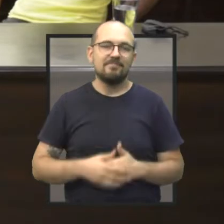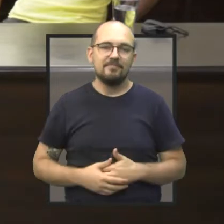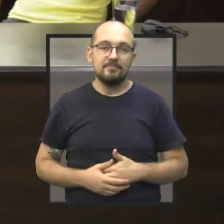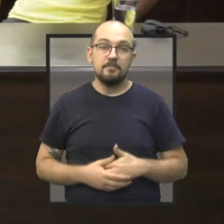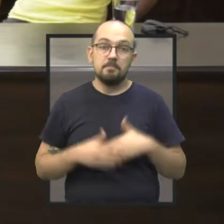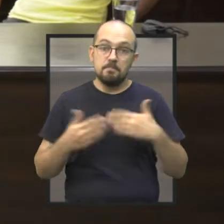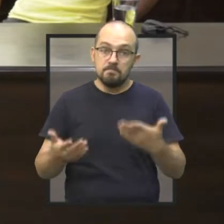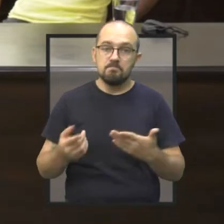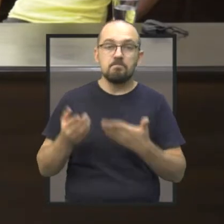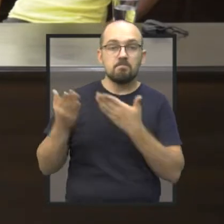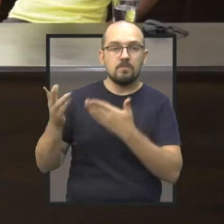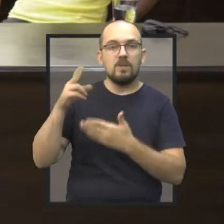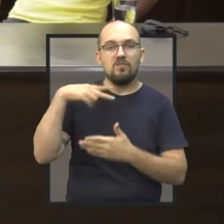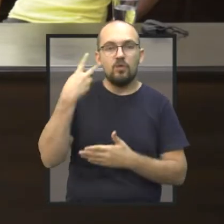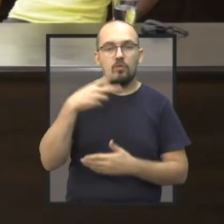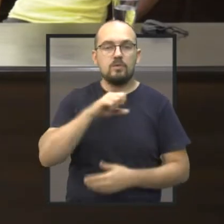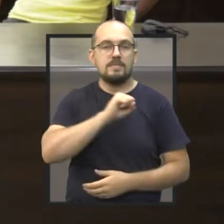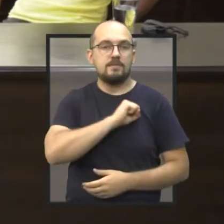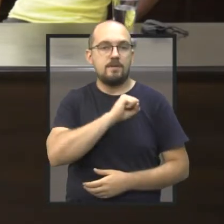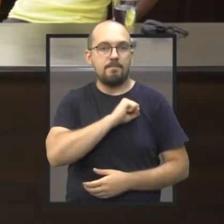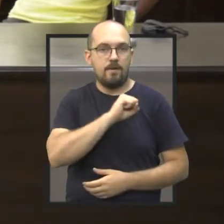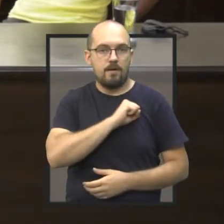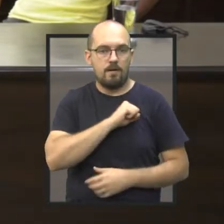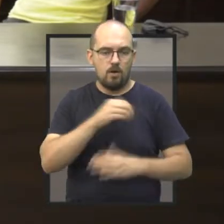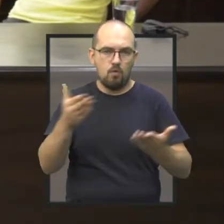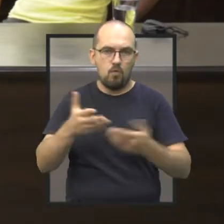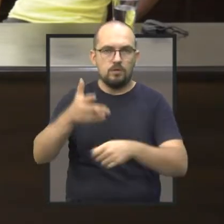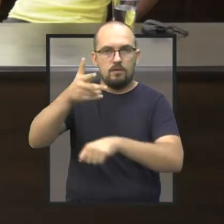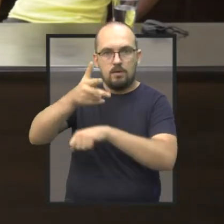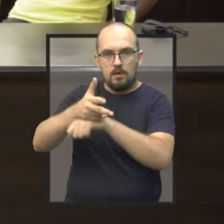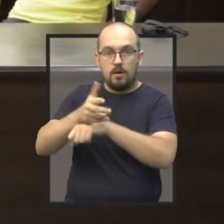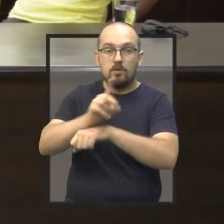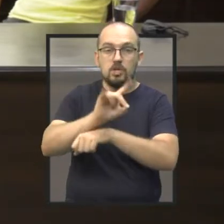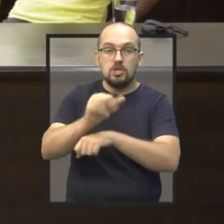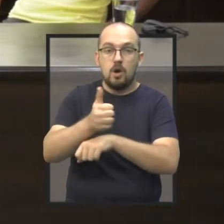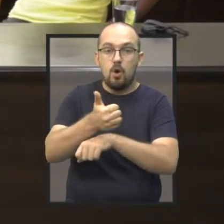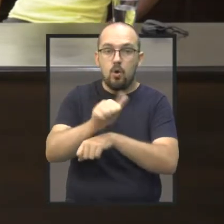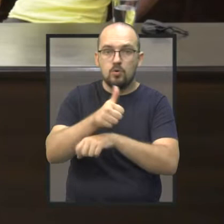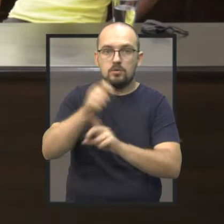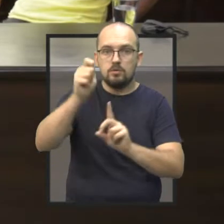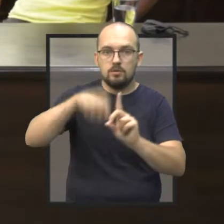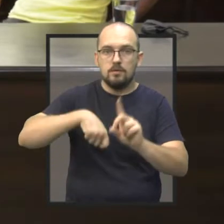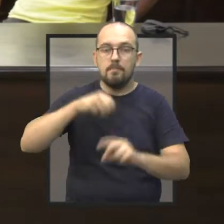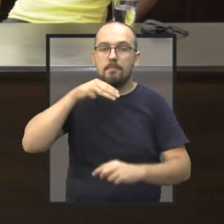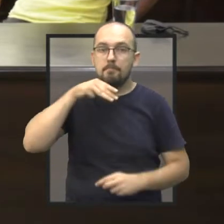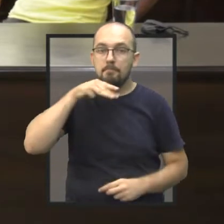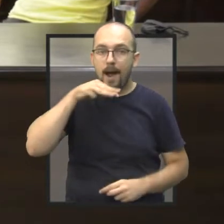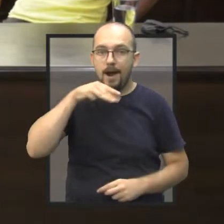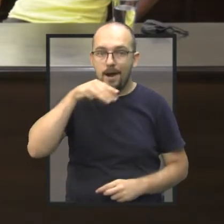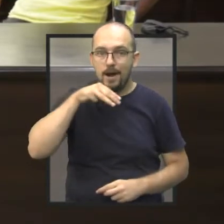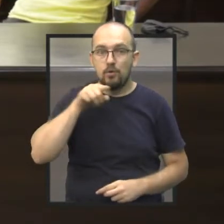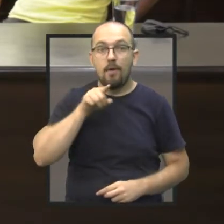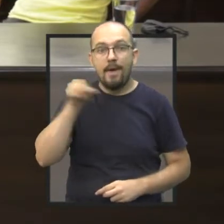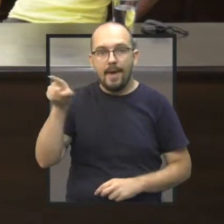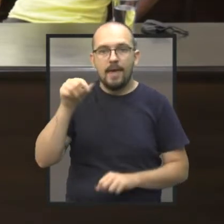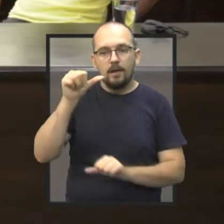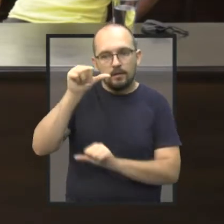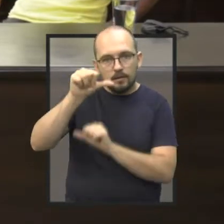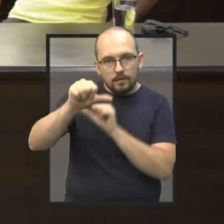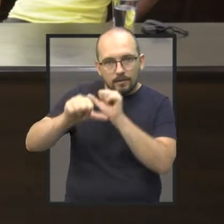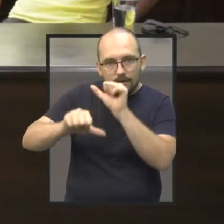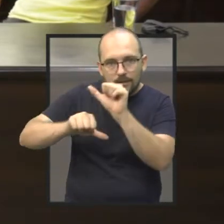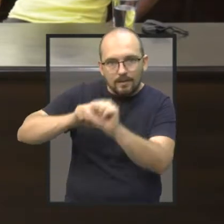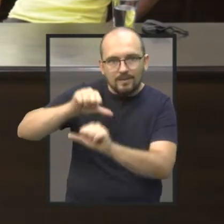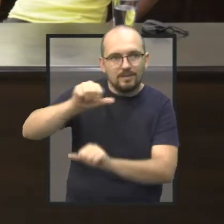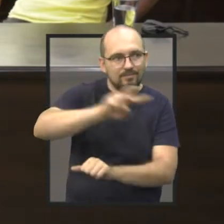Bom, o vereador Sabará, a gente está gravando esse programa no dia 11 de março, né? E agora ele está passando por um período